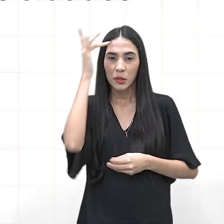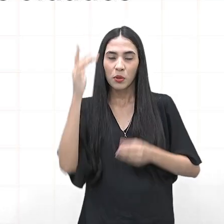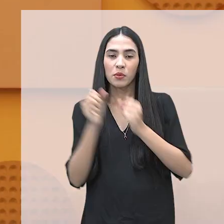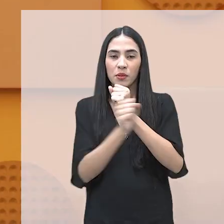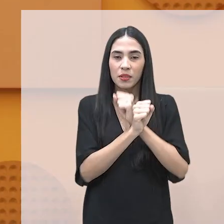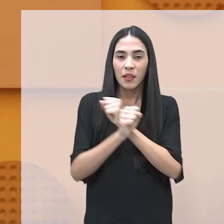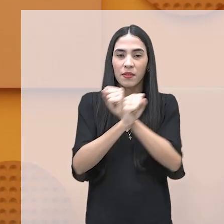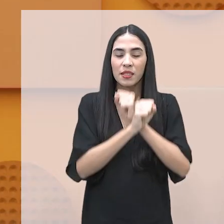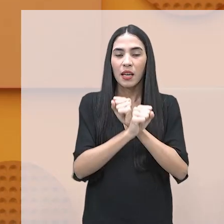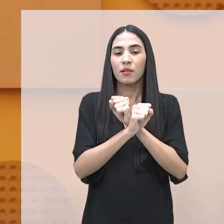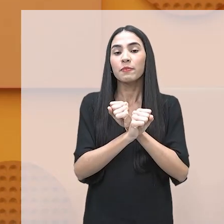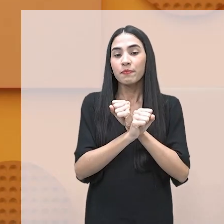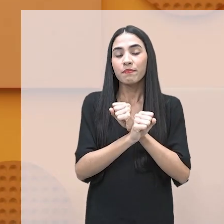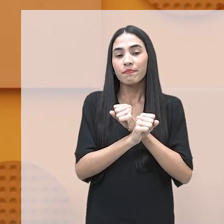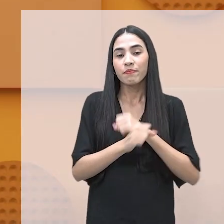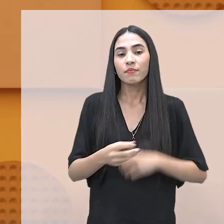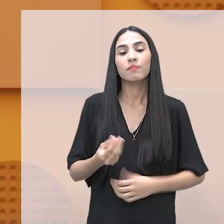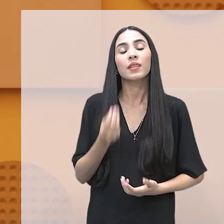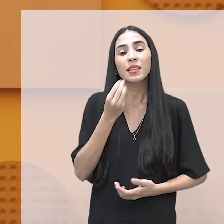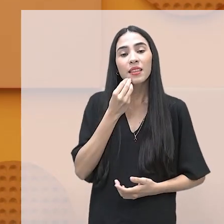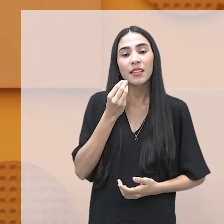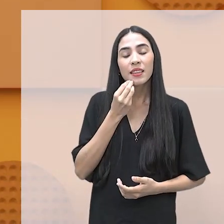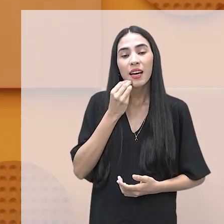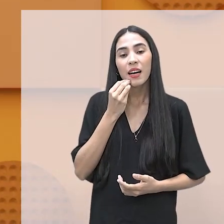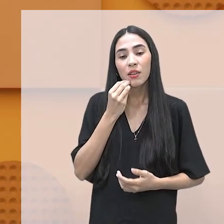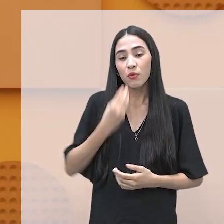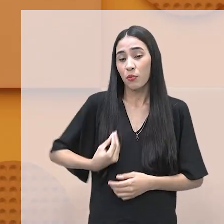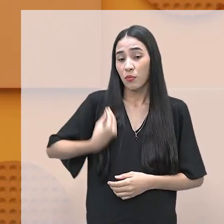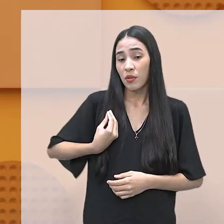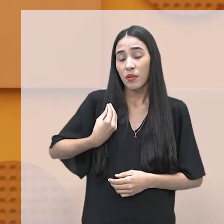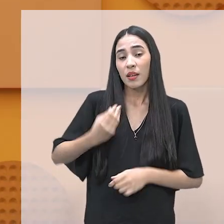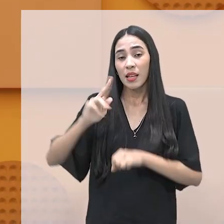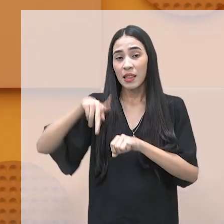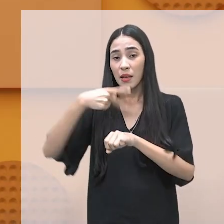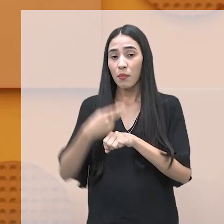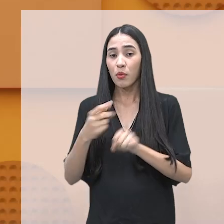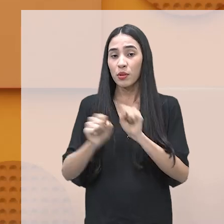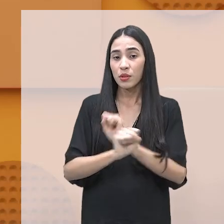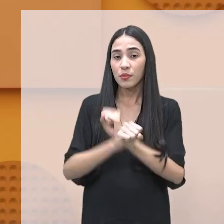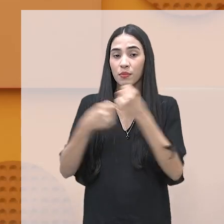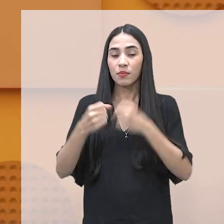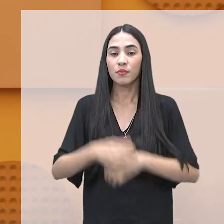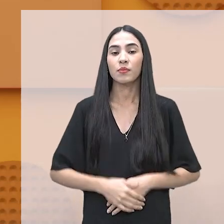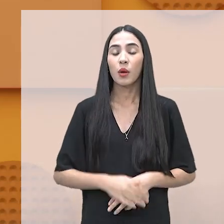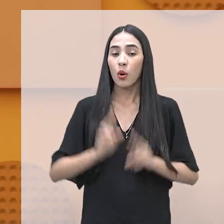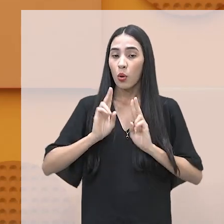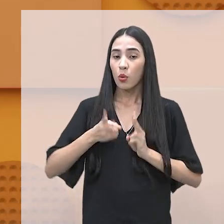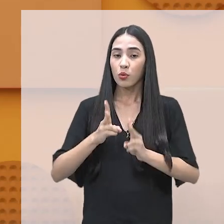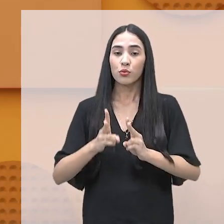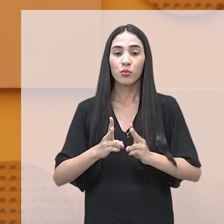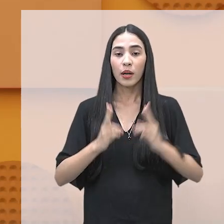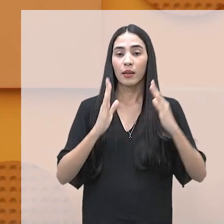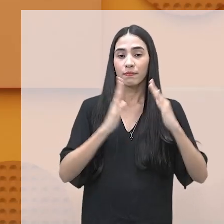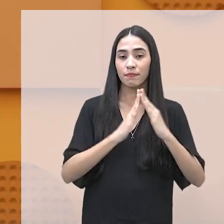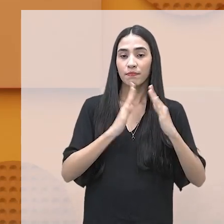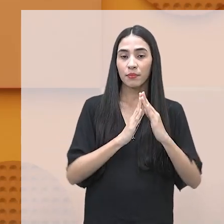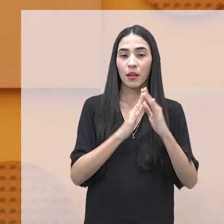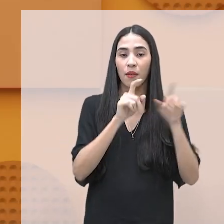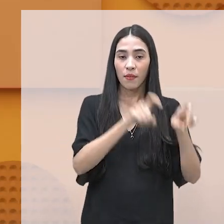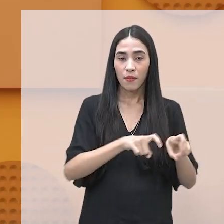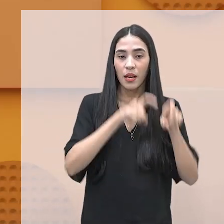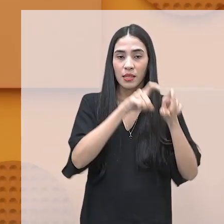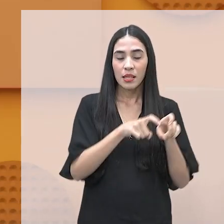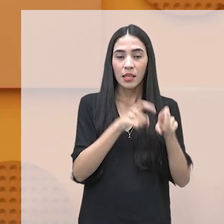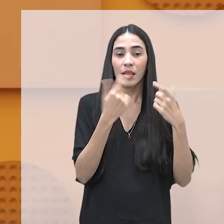resolveram, então, viver após a abolição foi, primeiro, continuar nas fazendas onde trabalhavam.